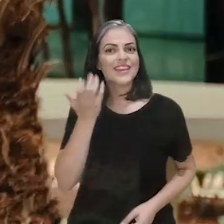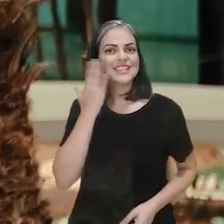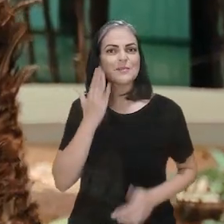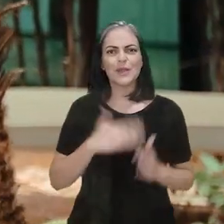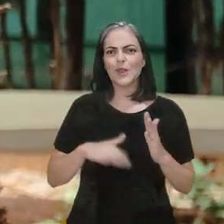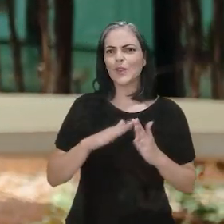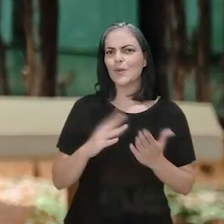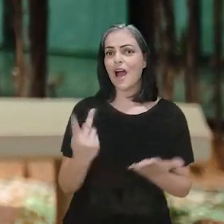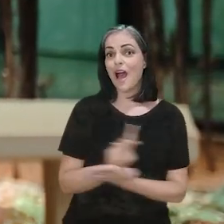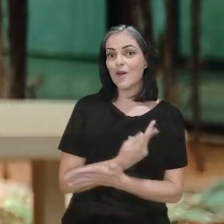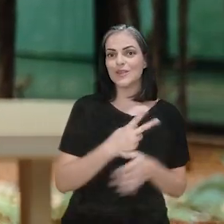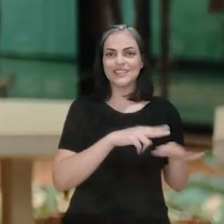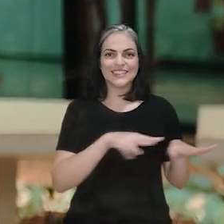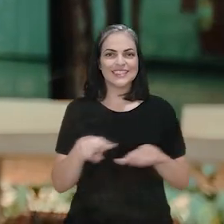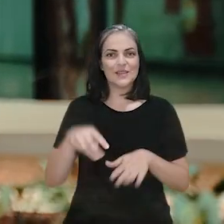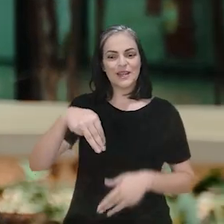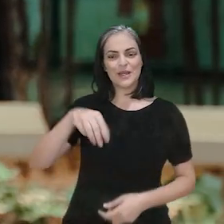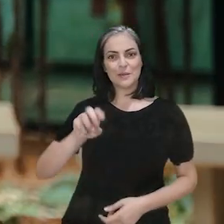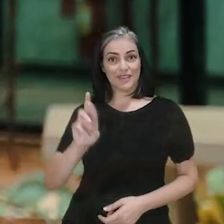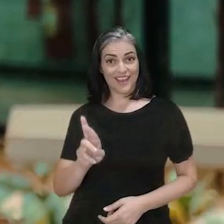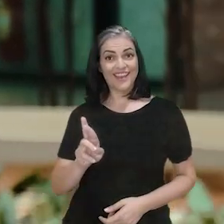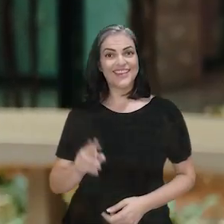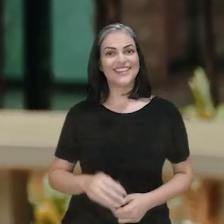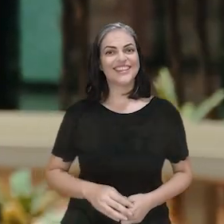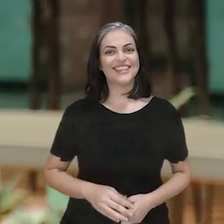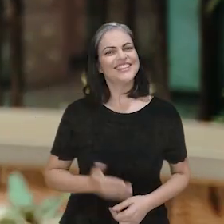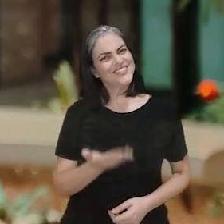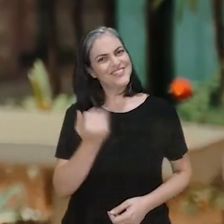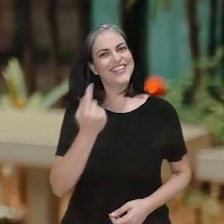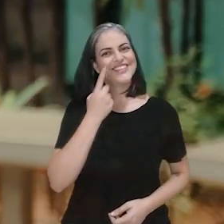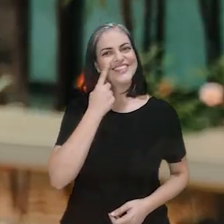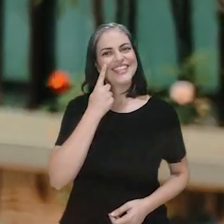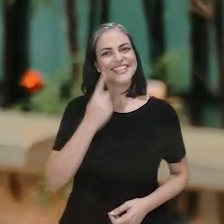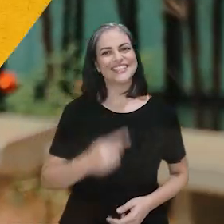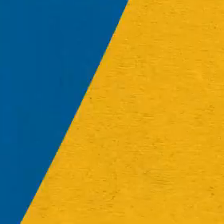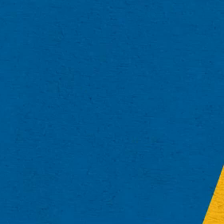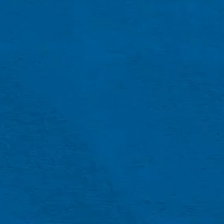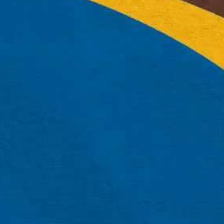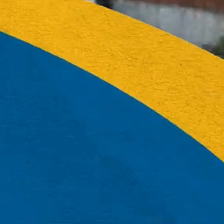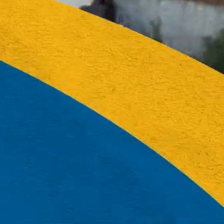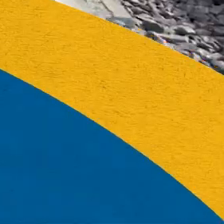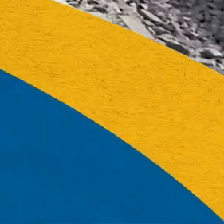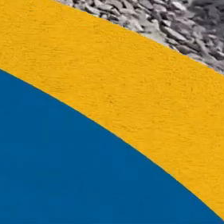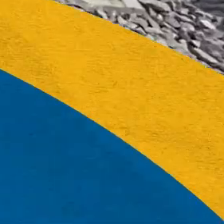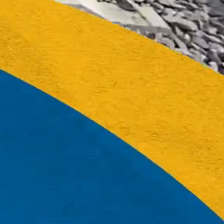Quer ficar por dentro de tudo o que aconteceu no MDR na última semana? Vem comigo!